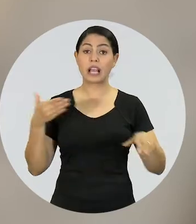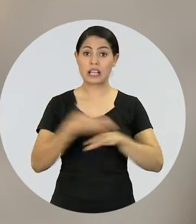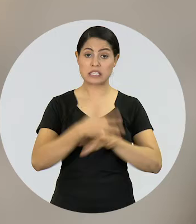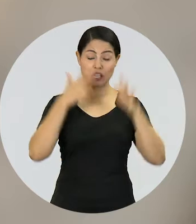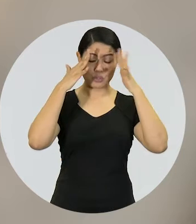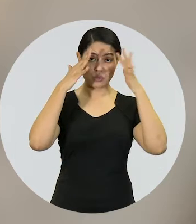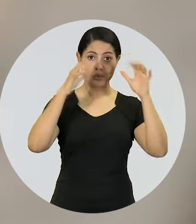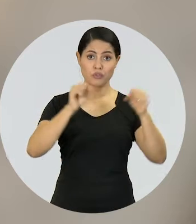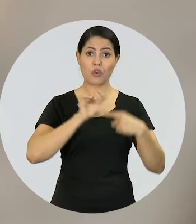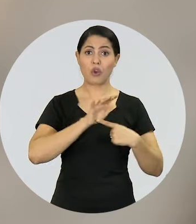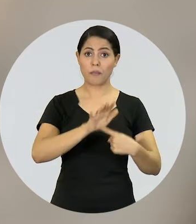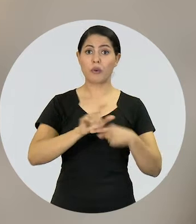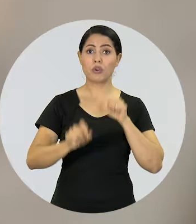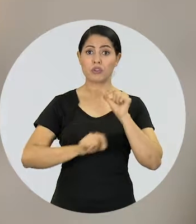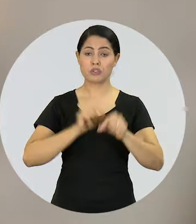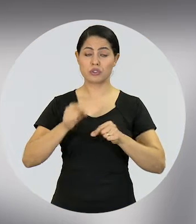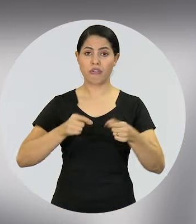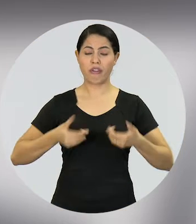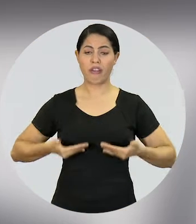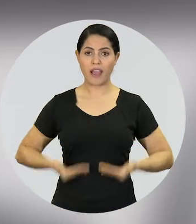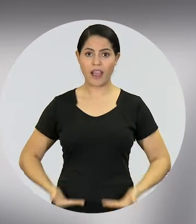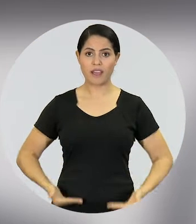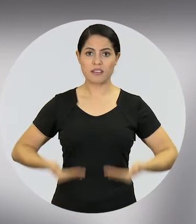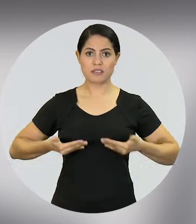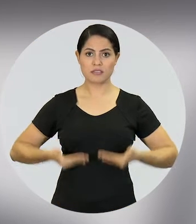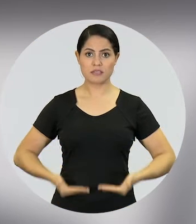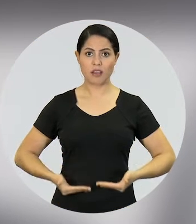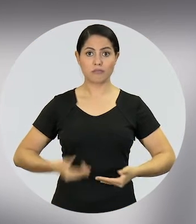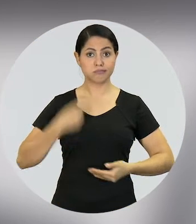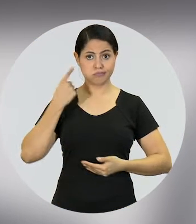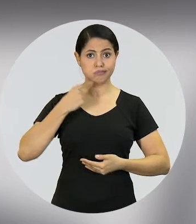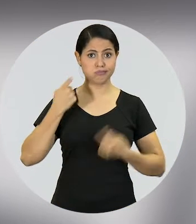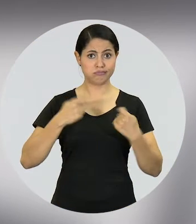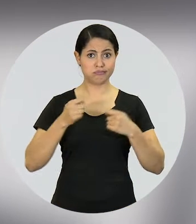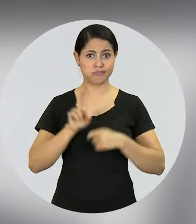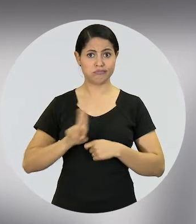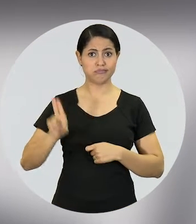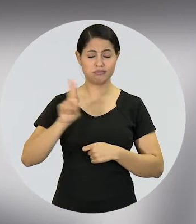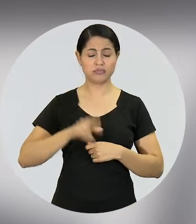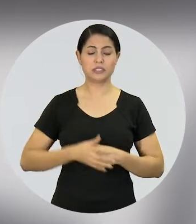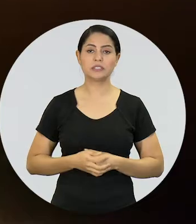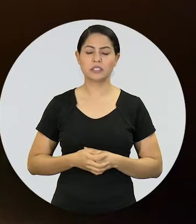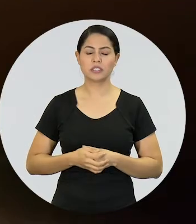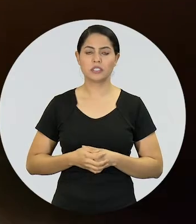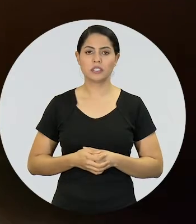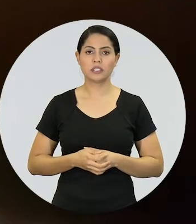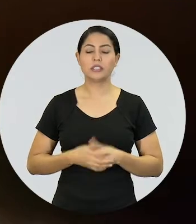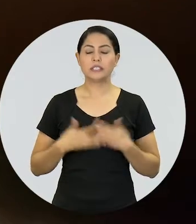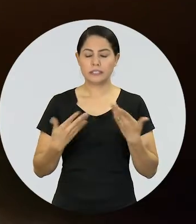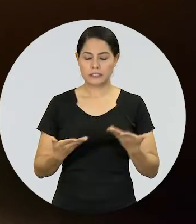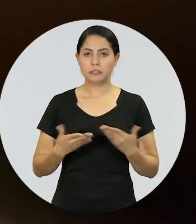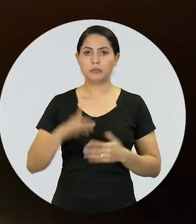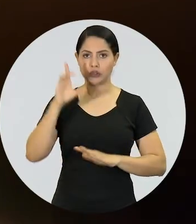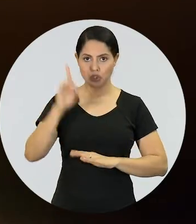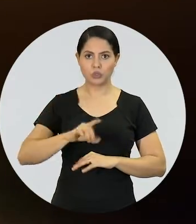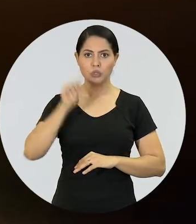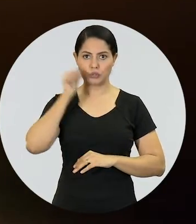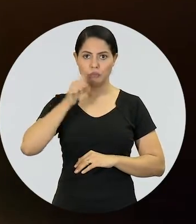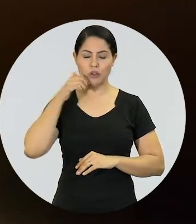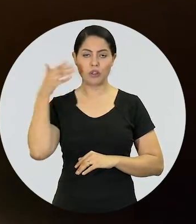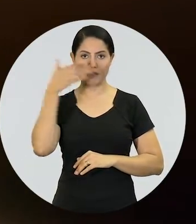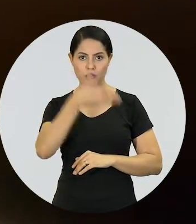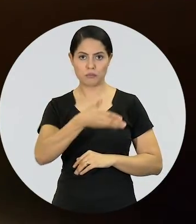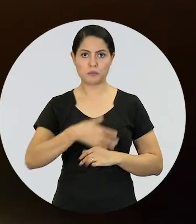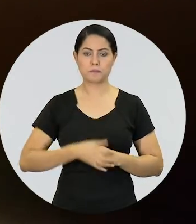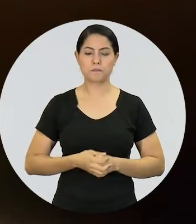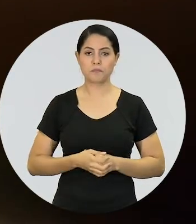Na entrada do fórum, uma foto indica o tamanho da saia que deve ser usada pelas advogadas. Nós fomos lá, nós da Diretoria de